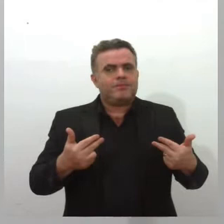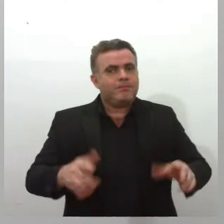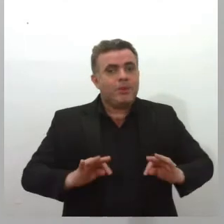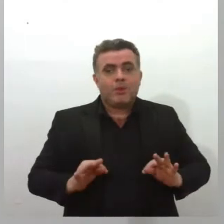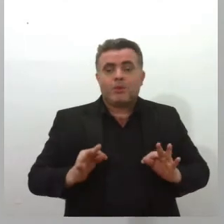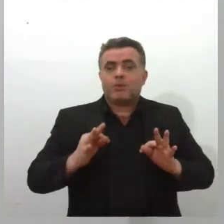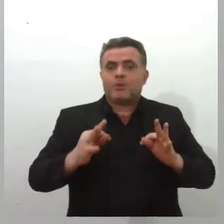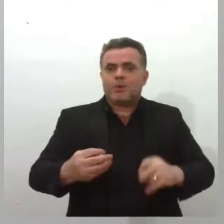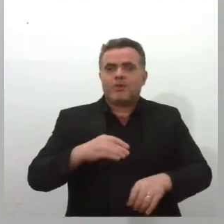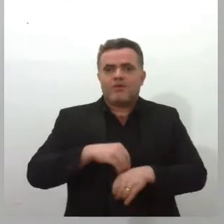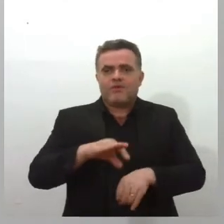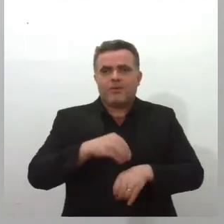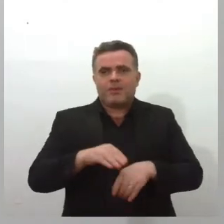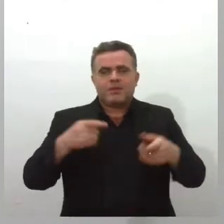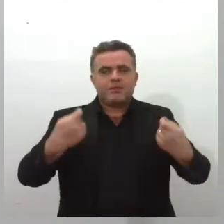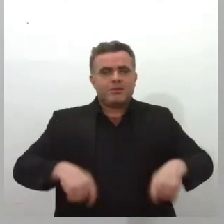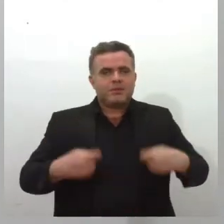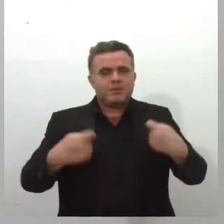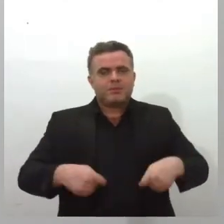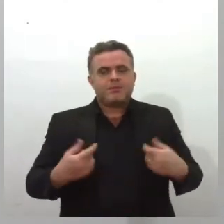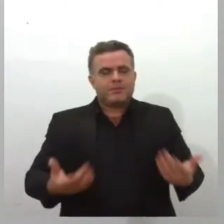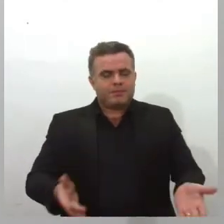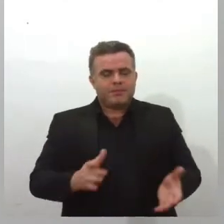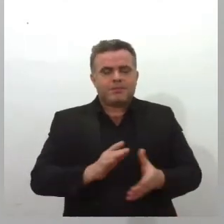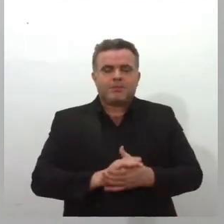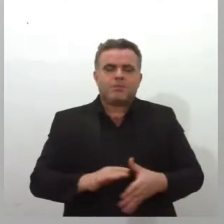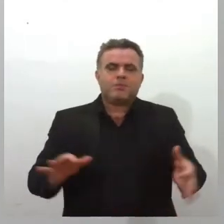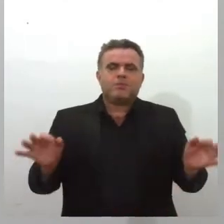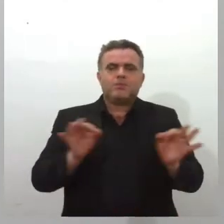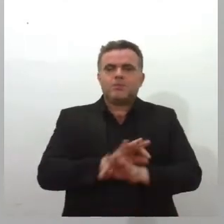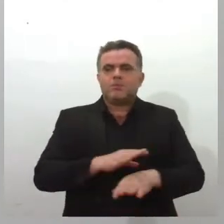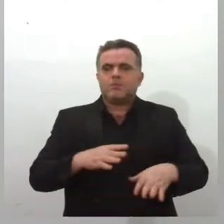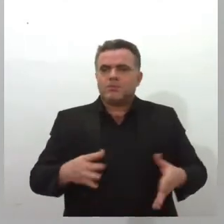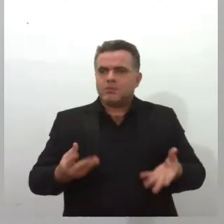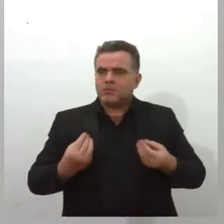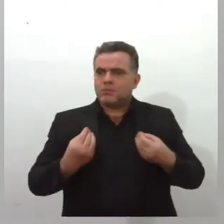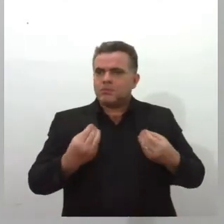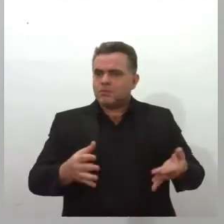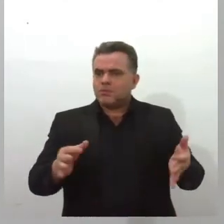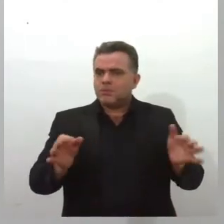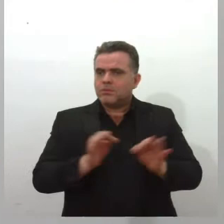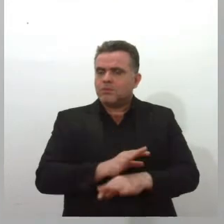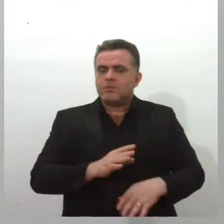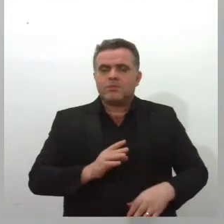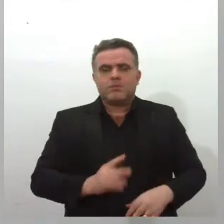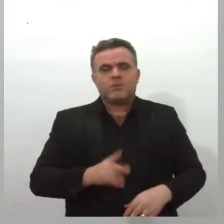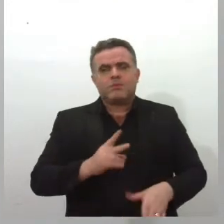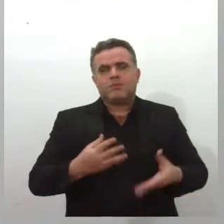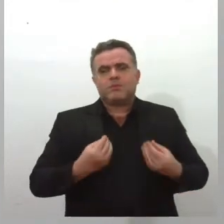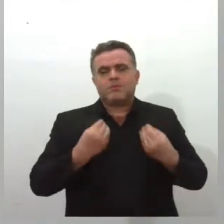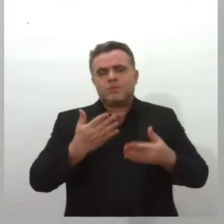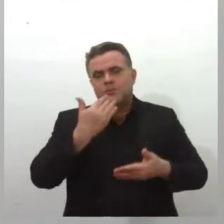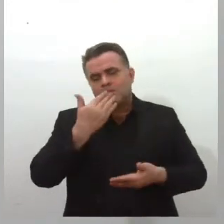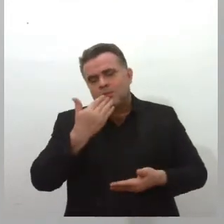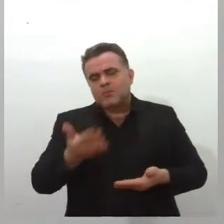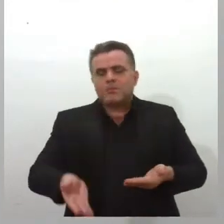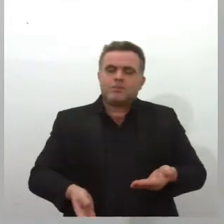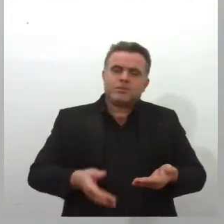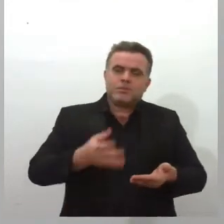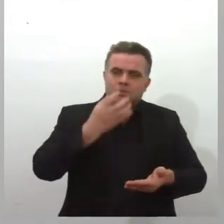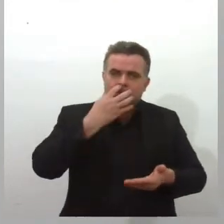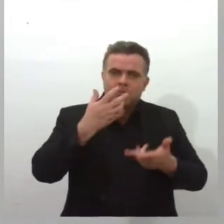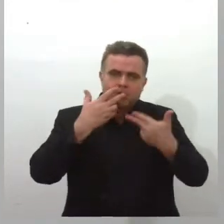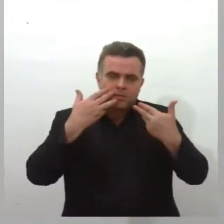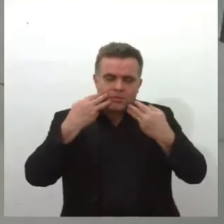informação necessária para quem estiver lá. E estaremos recebendo também doação de ração para cães e gatos.